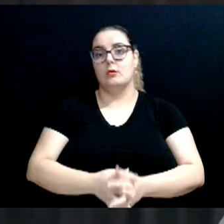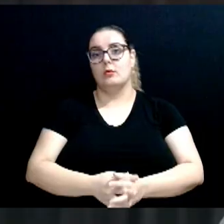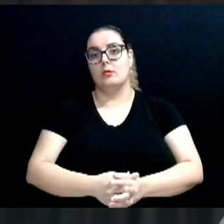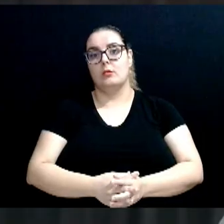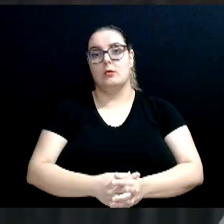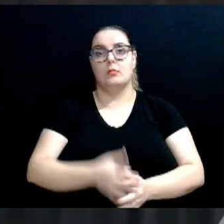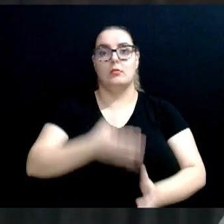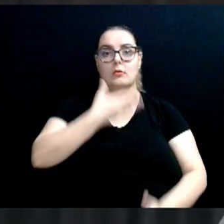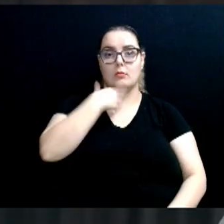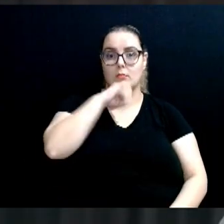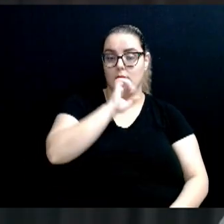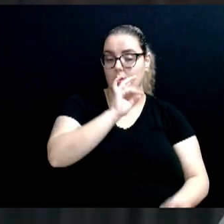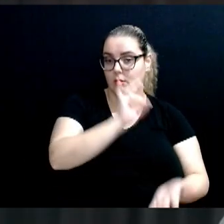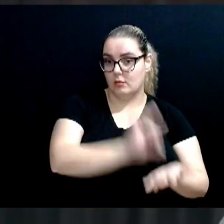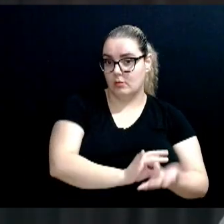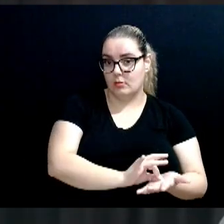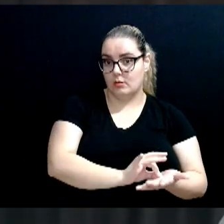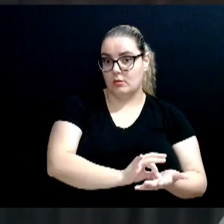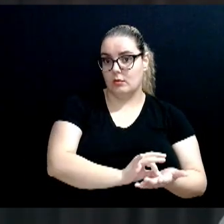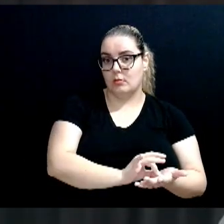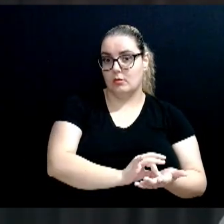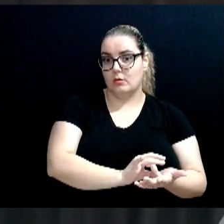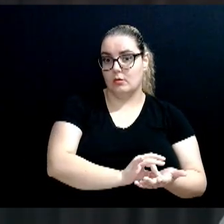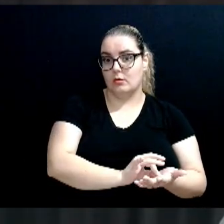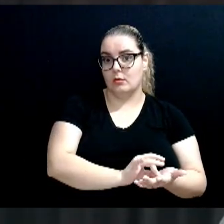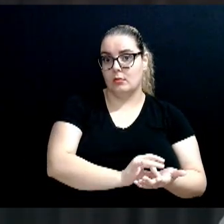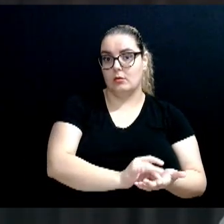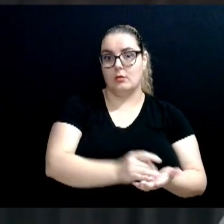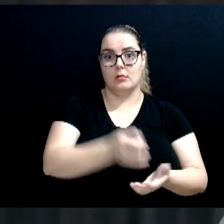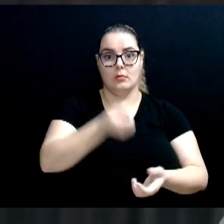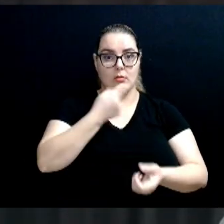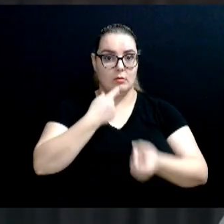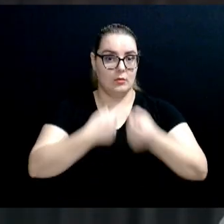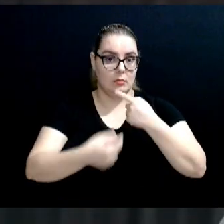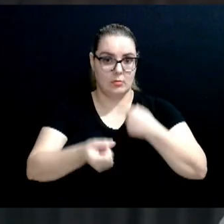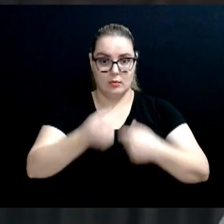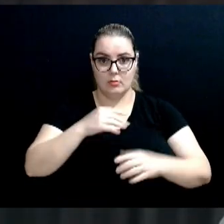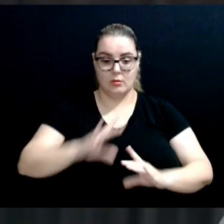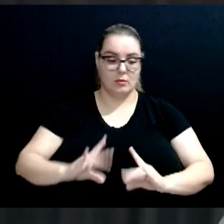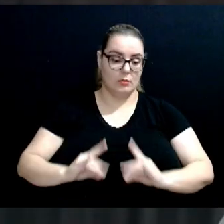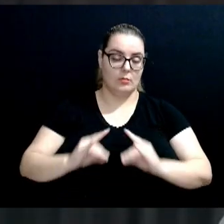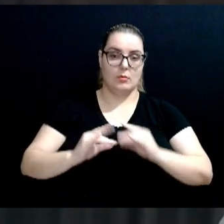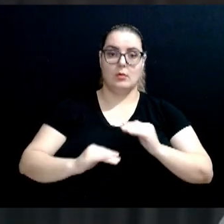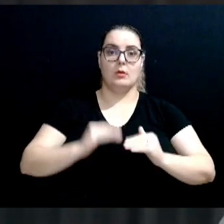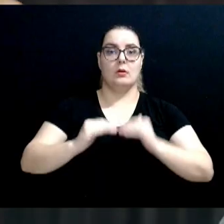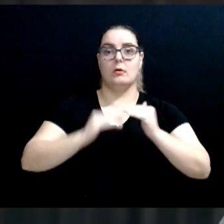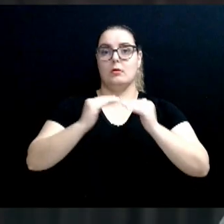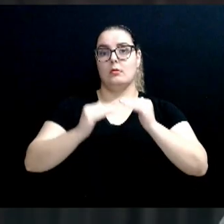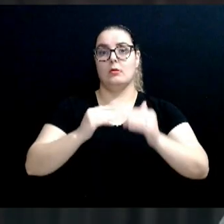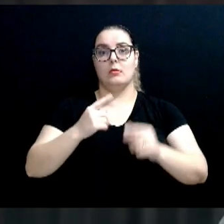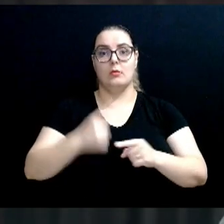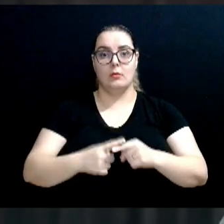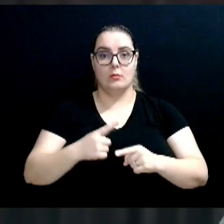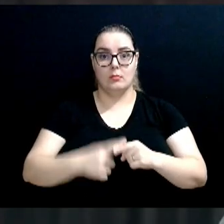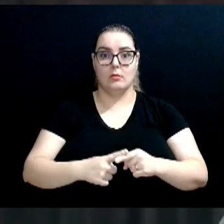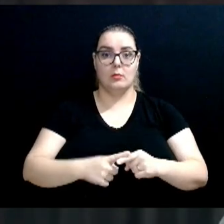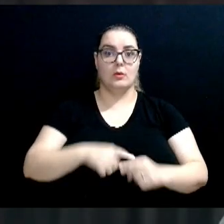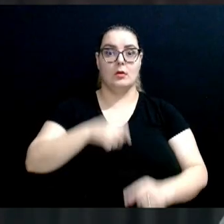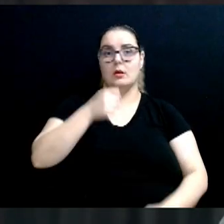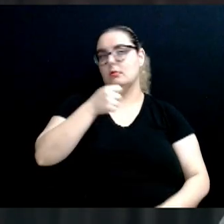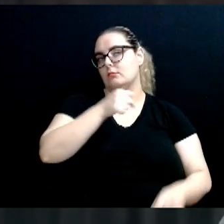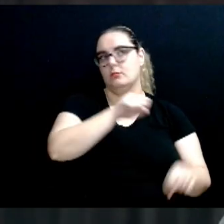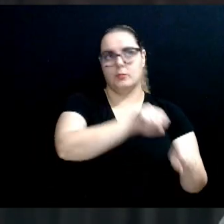biológico deu a ela remédios, hormônios para desenvolver, porque ela sofria abuso sexual. Então, ela